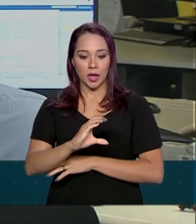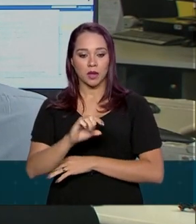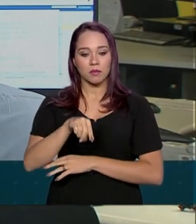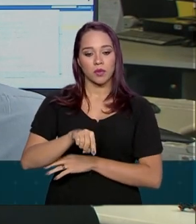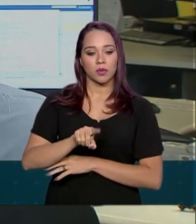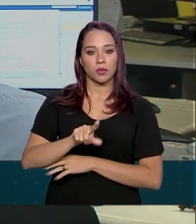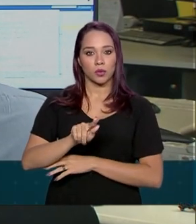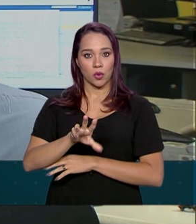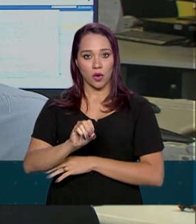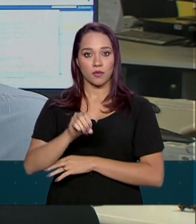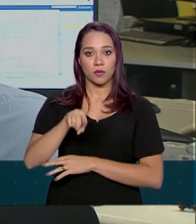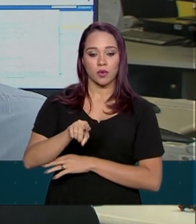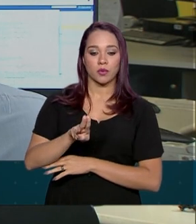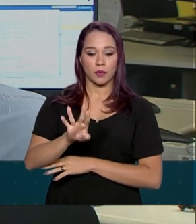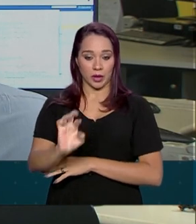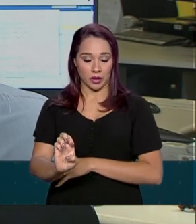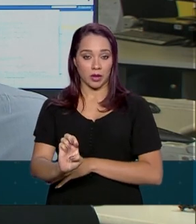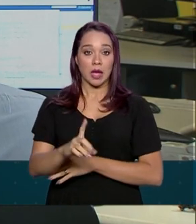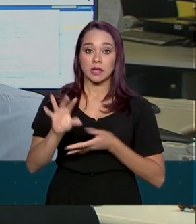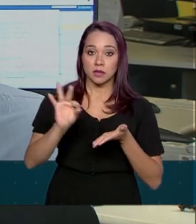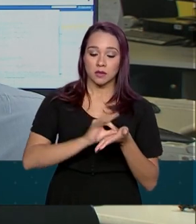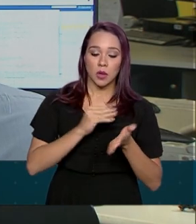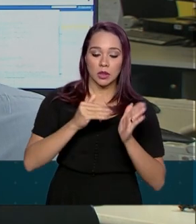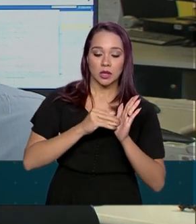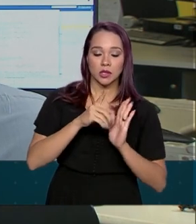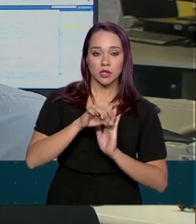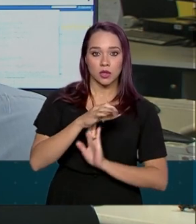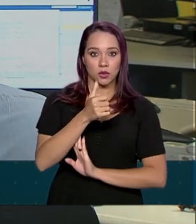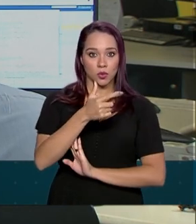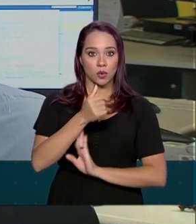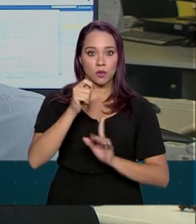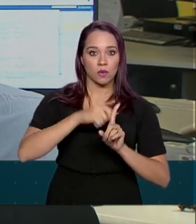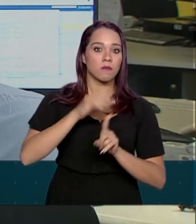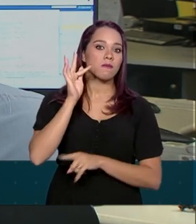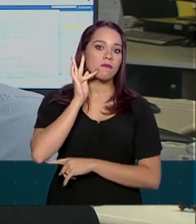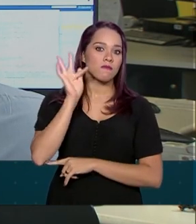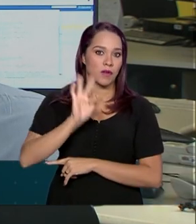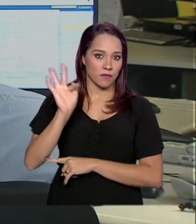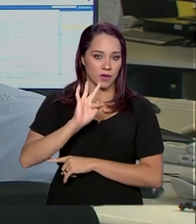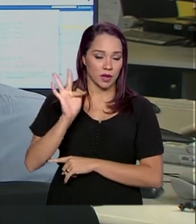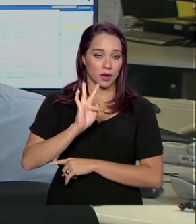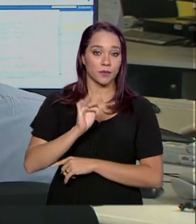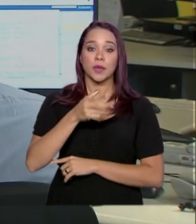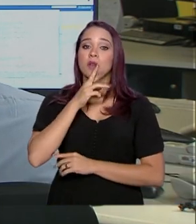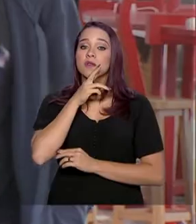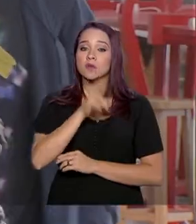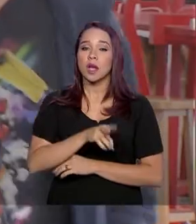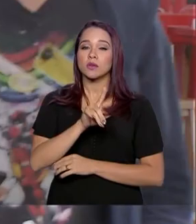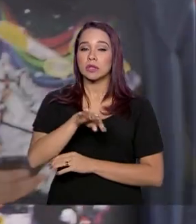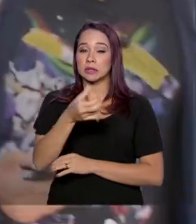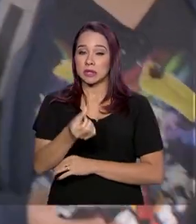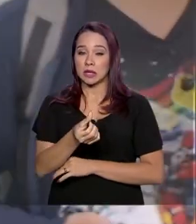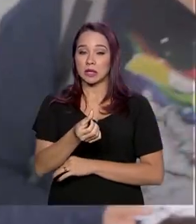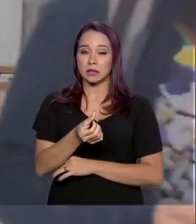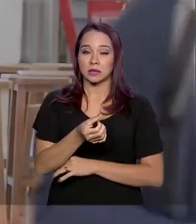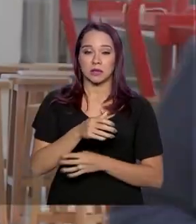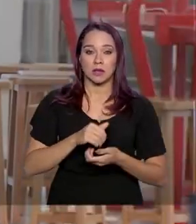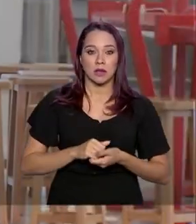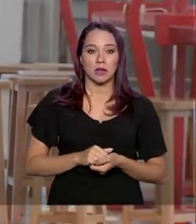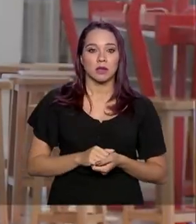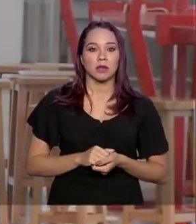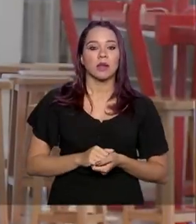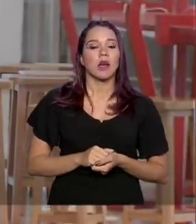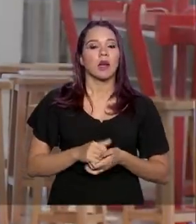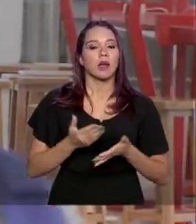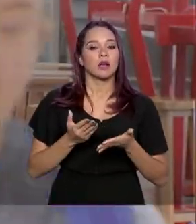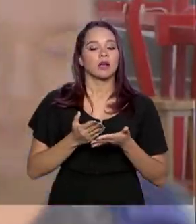fies.mec.gov.br. As inscrições vão até o dia 12 de fevereiro e a divulgação dos resultados será no dia 26 de fevereiro. Lembrando que o programa,